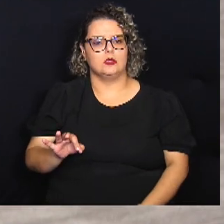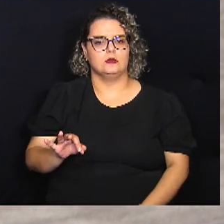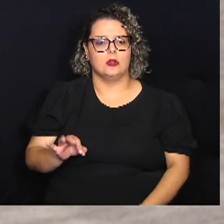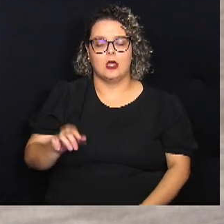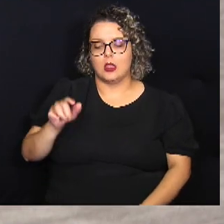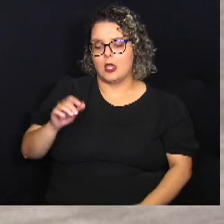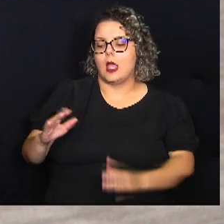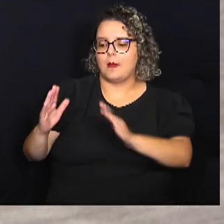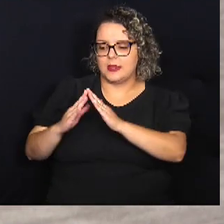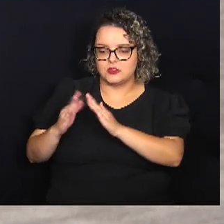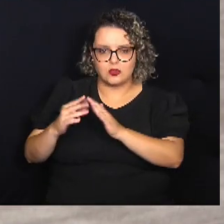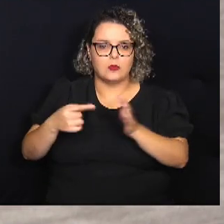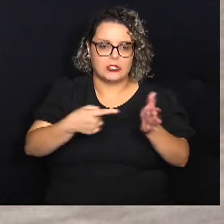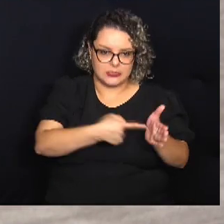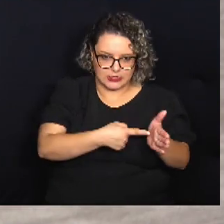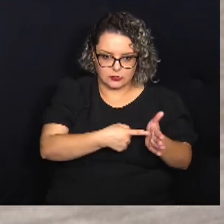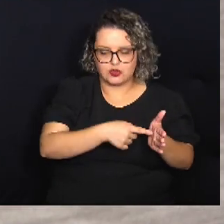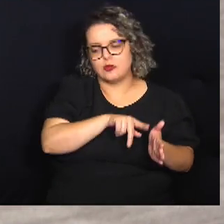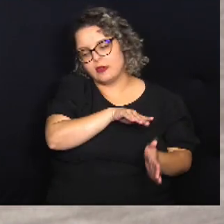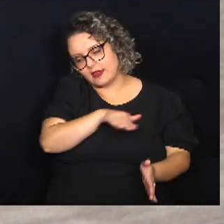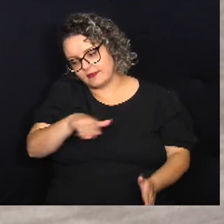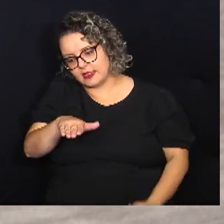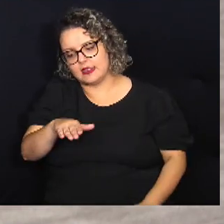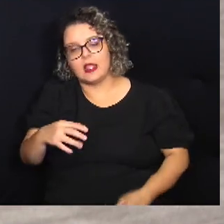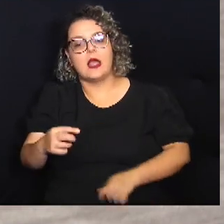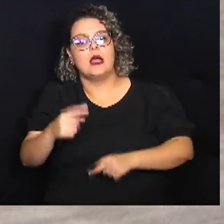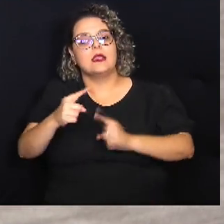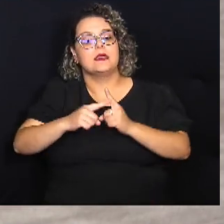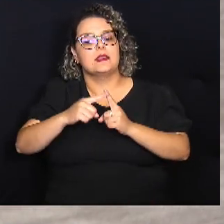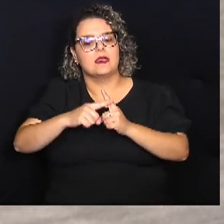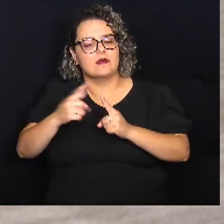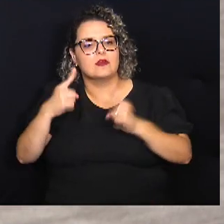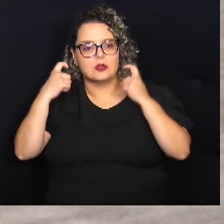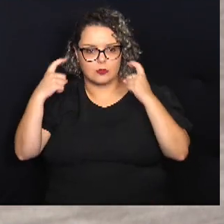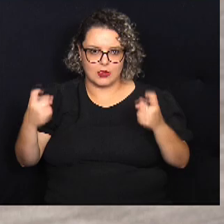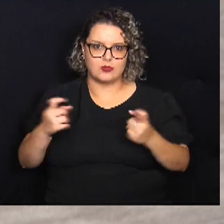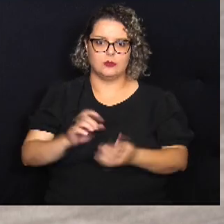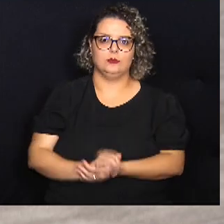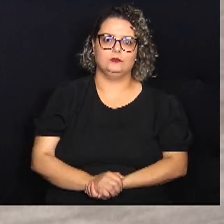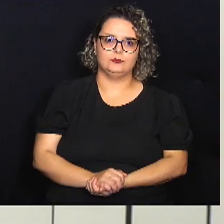casa do denunciante e a partir de 2 metros do denunciante fazer a aferição.